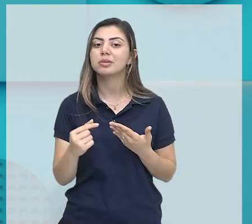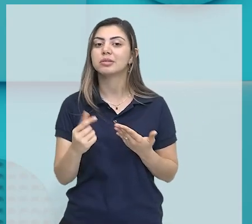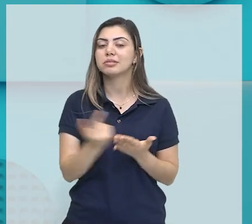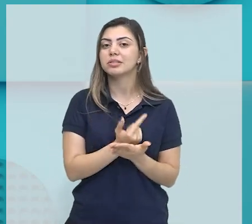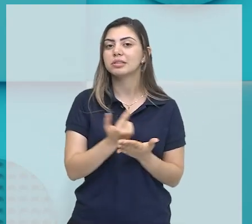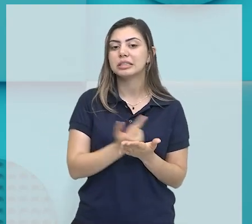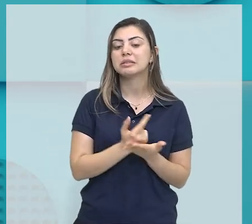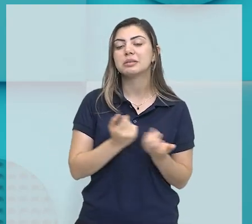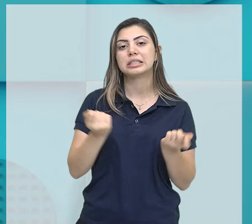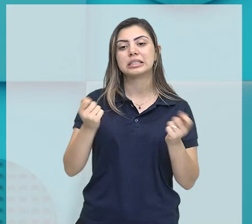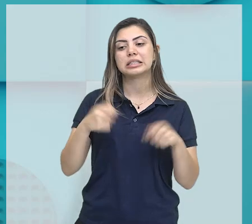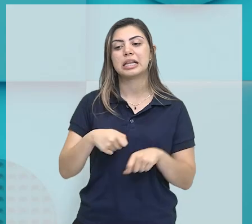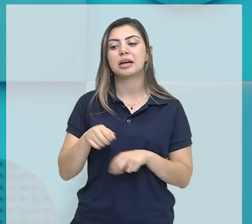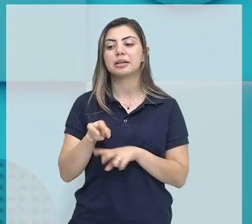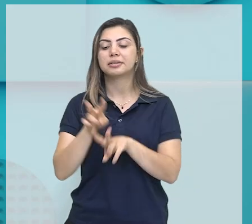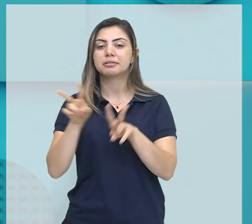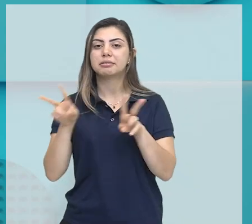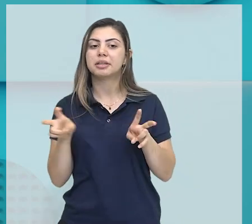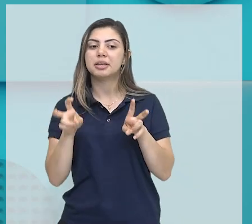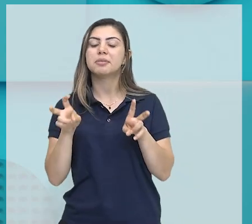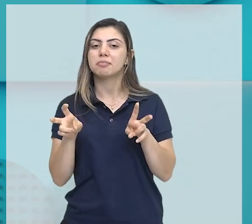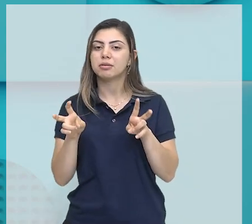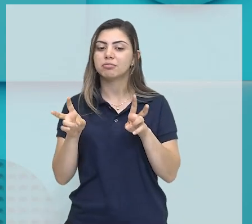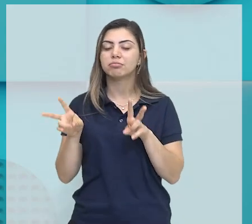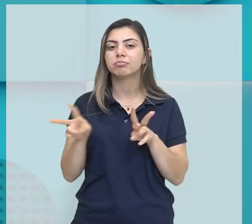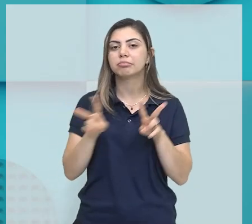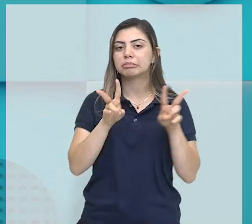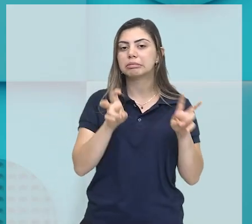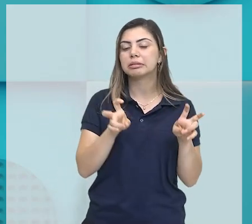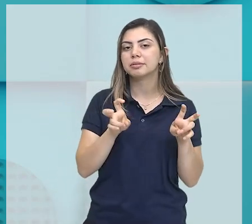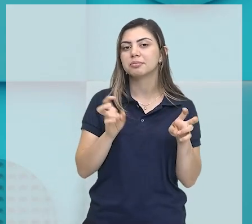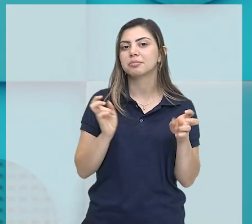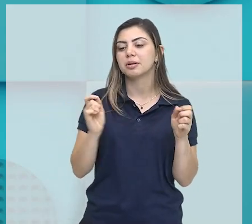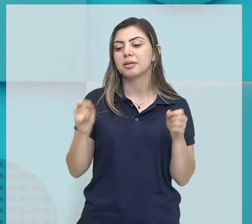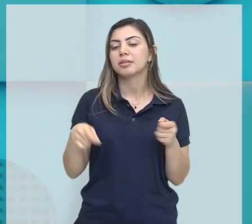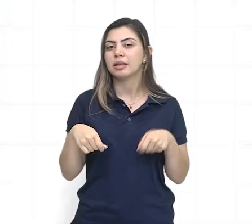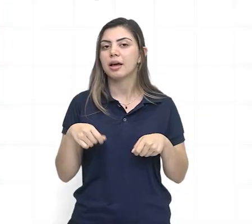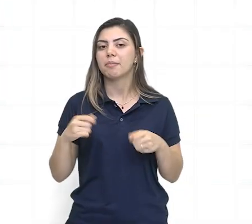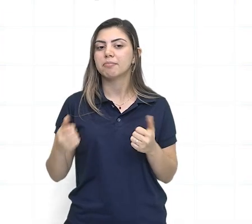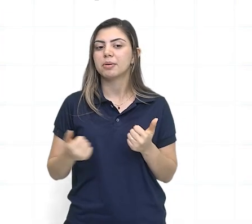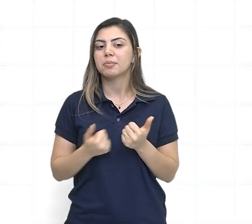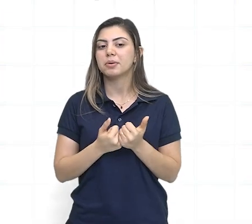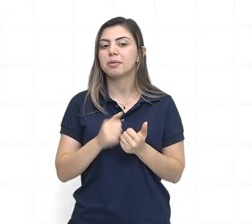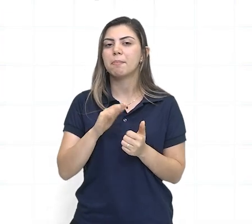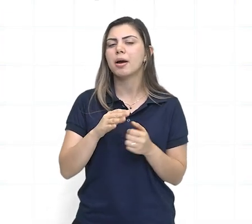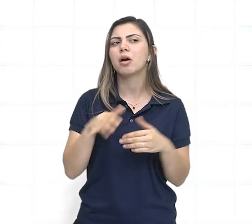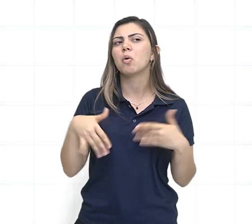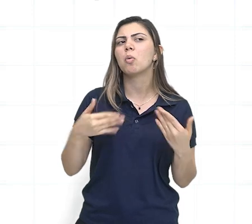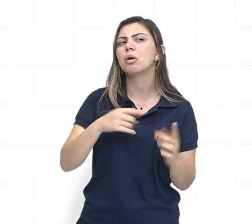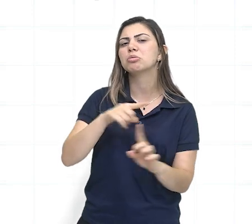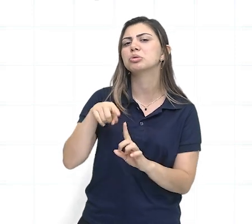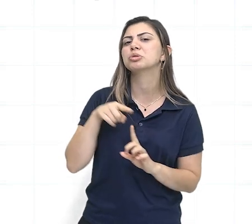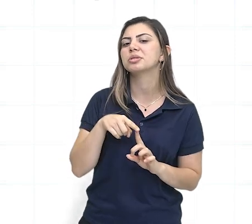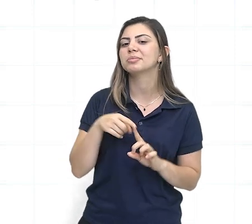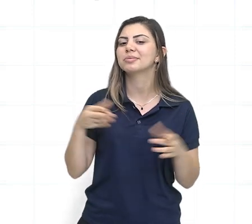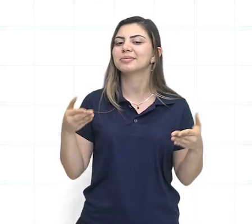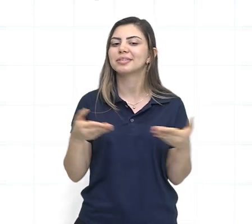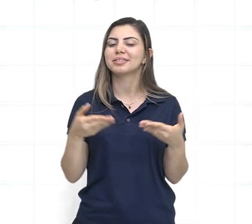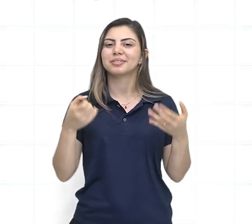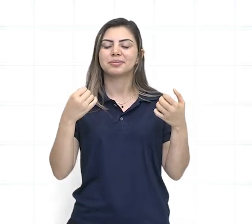esses argumentos, algumas ideias. E que tipos de argumentos são esses? Então, a gente vai ver